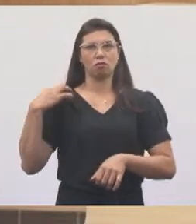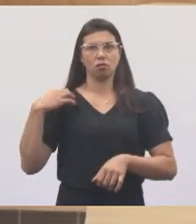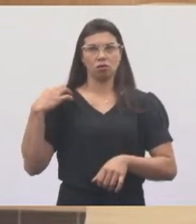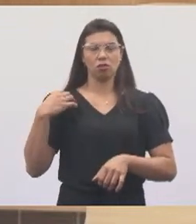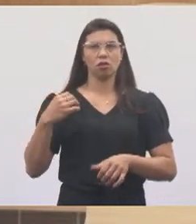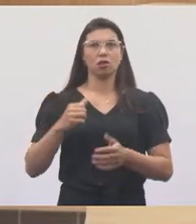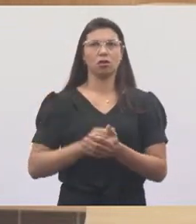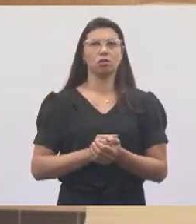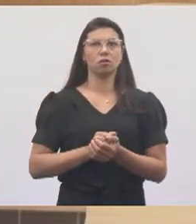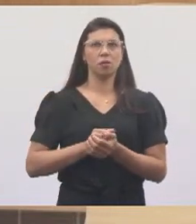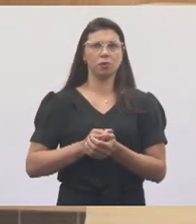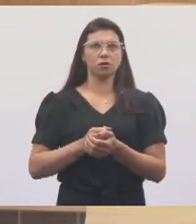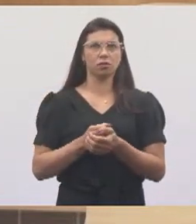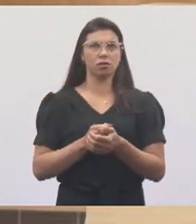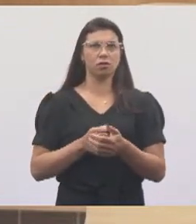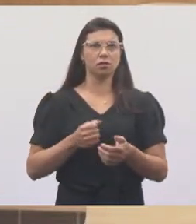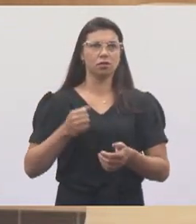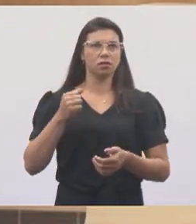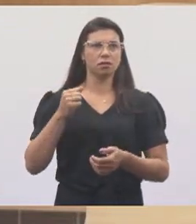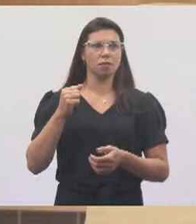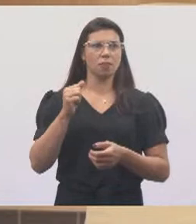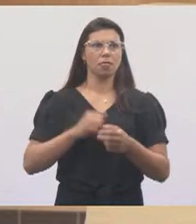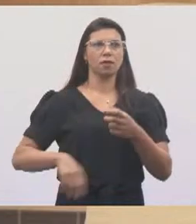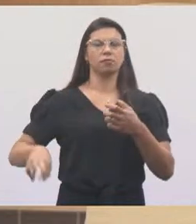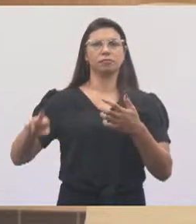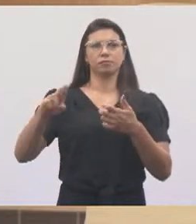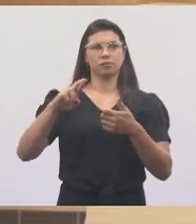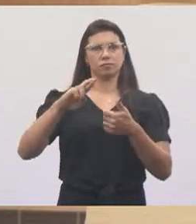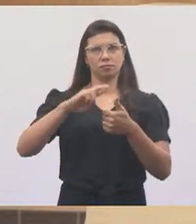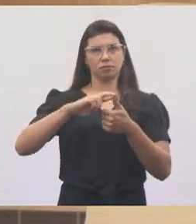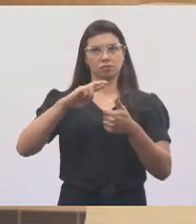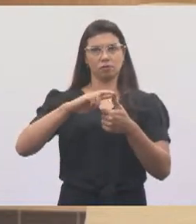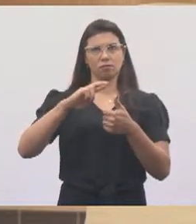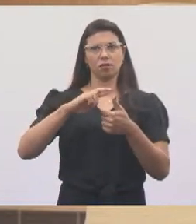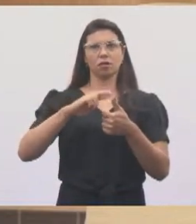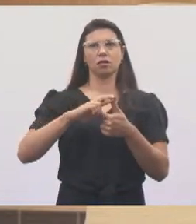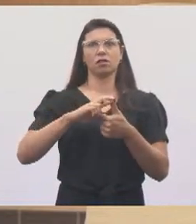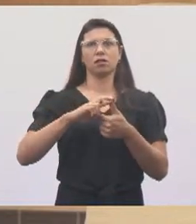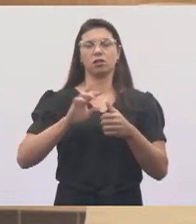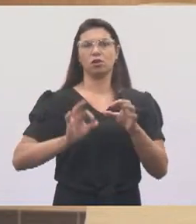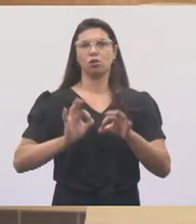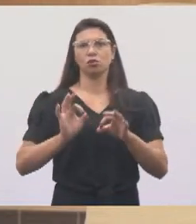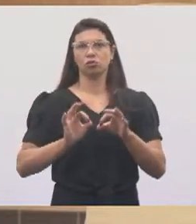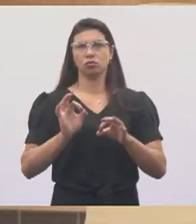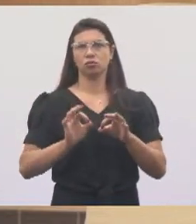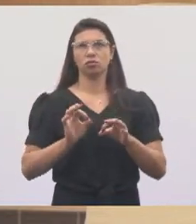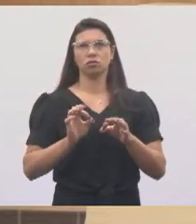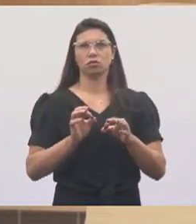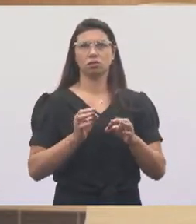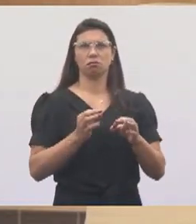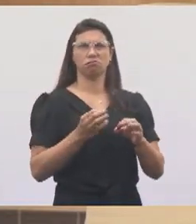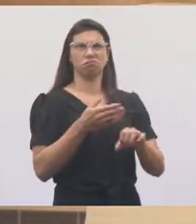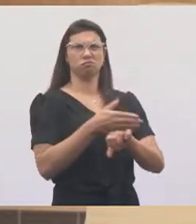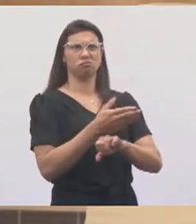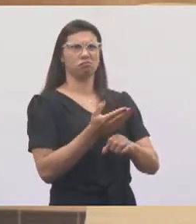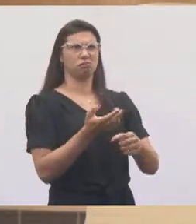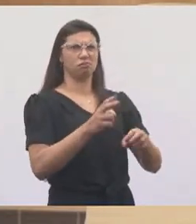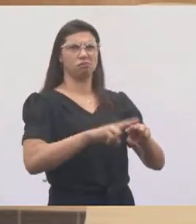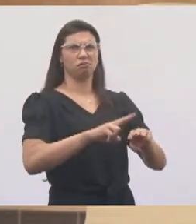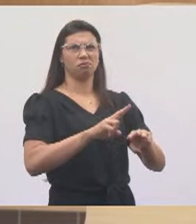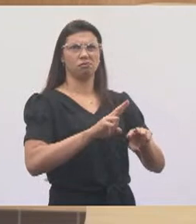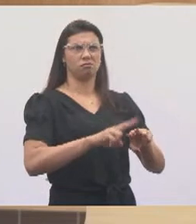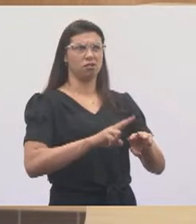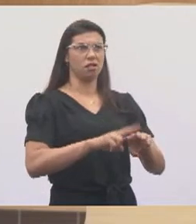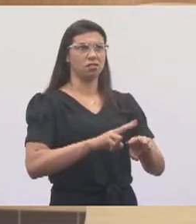da Procuradoria do Estado de São Paulo, na prestação da assistência jurídico-penitenciária, junto à Casa de Custódia